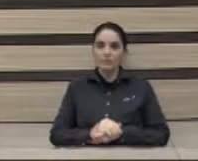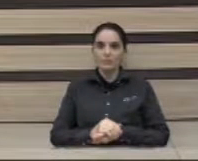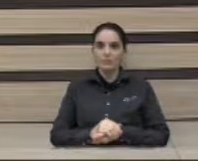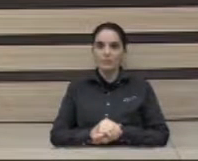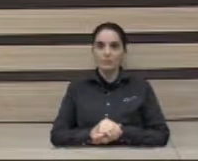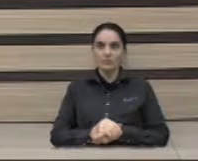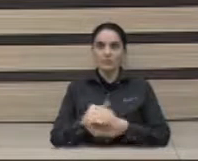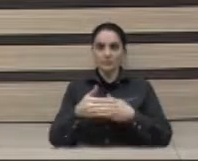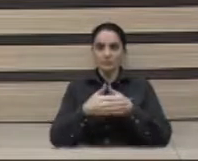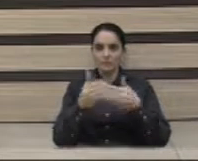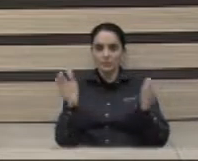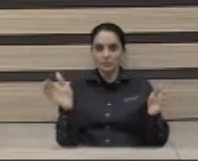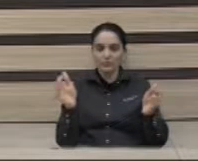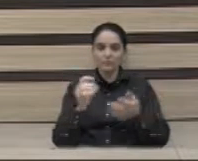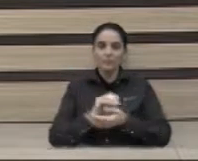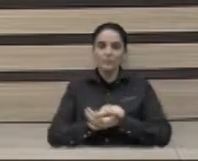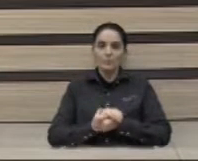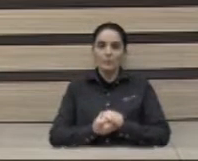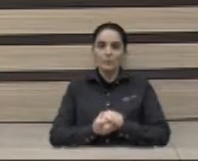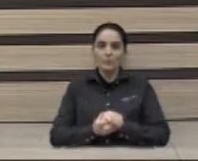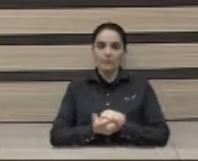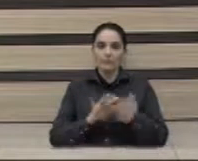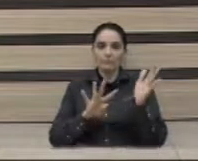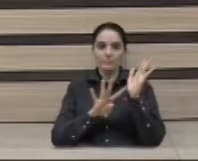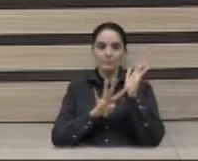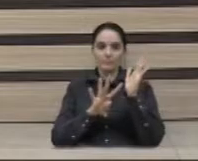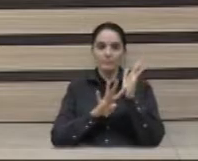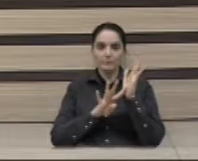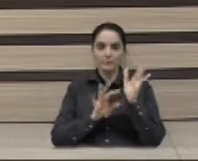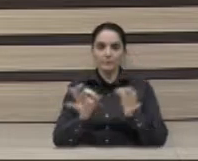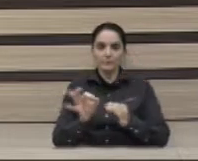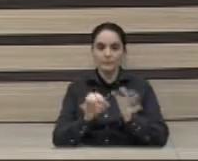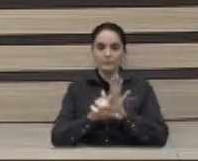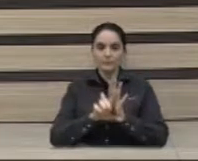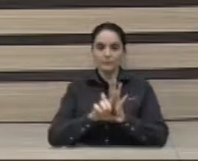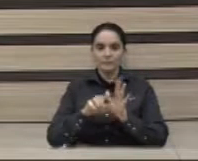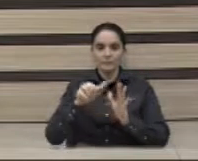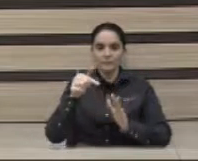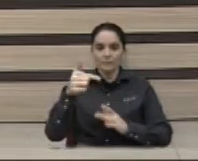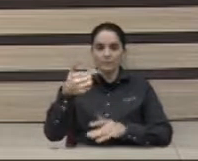Os trabalhos estão reabertos. Item 4 da pauta, projeto de lei número